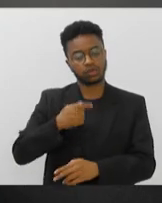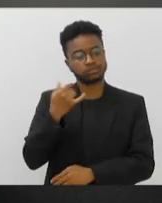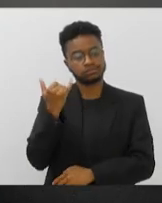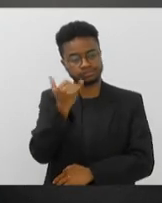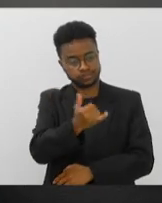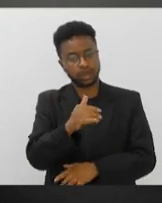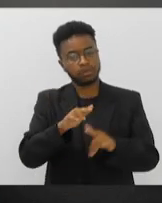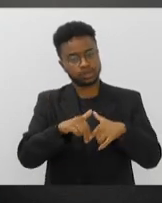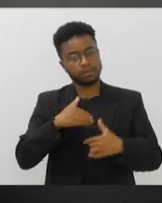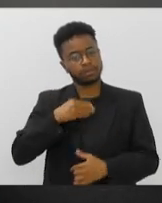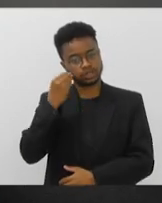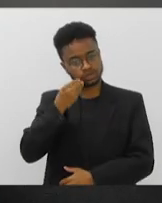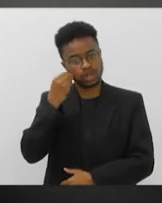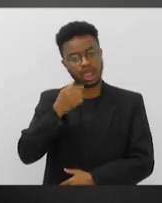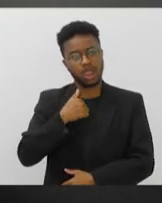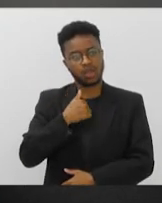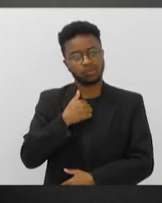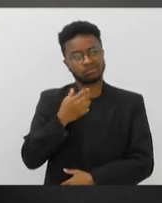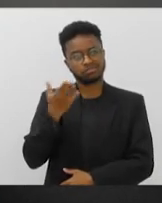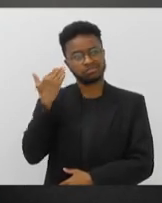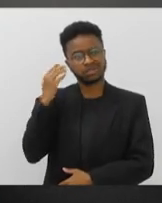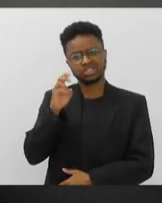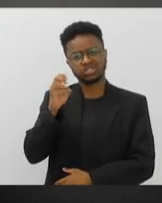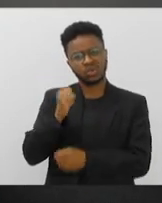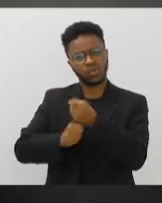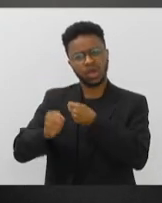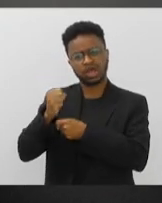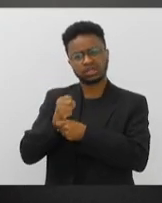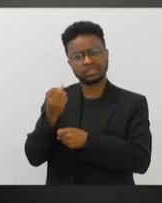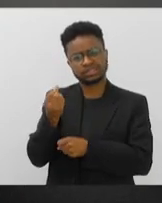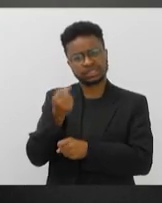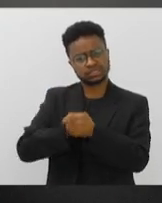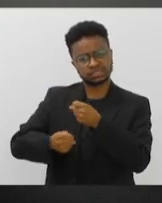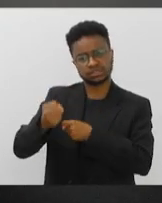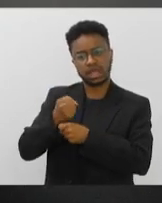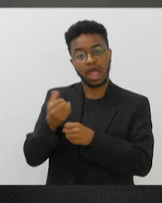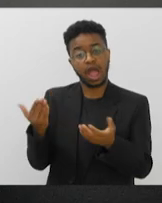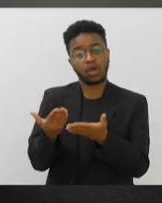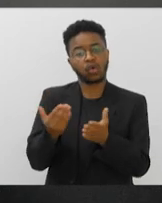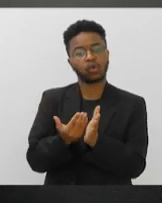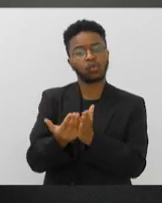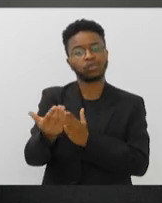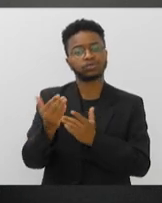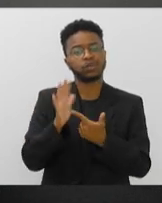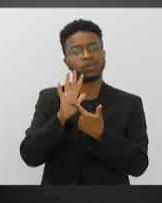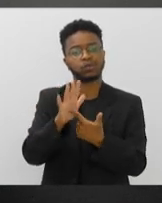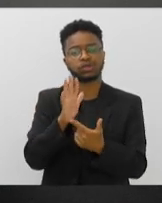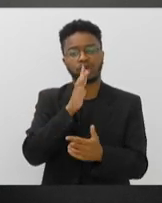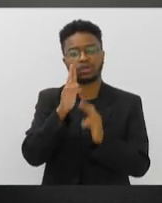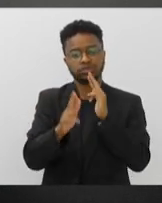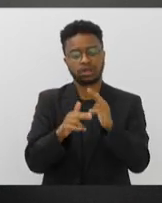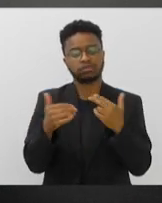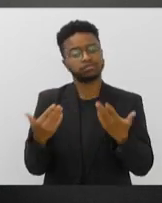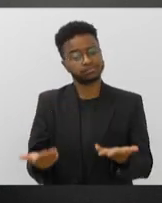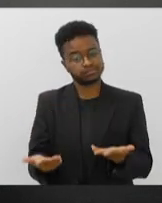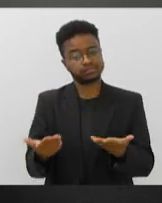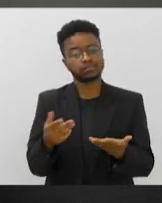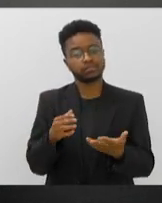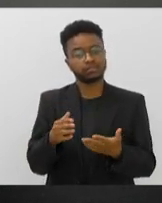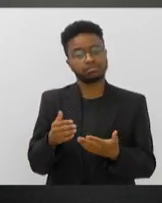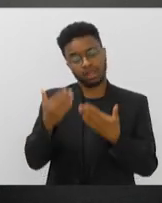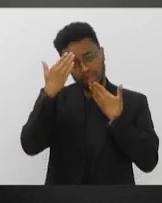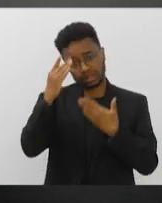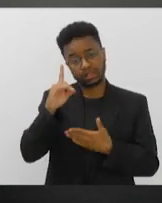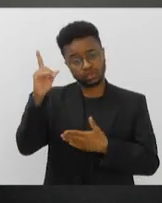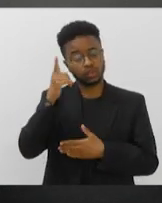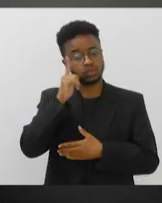própria tem sementes que Eu Plantei há 5 6 anos que hoje que começam a a dar fruto e graças a Deus a gente vê isso dando fruto então